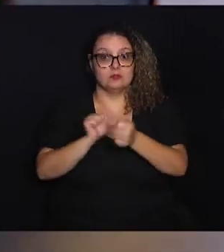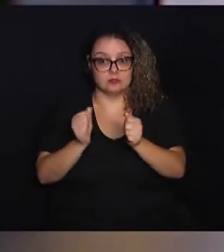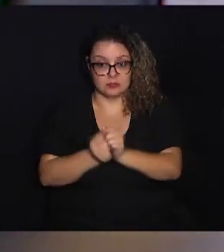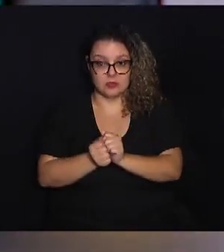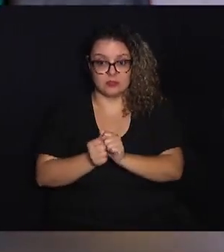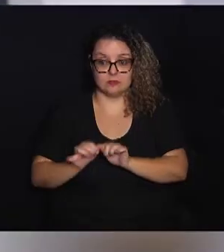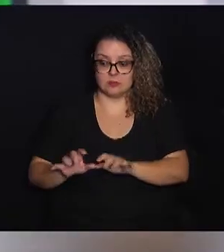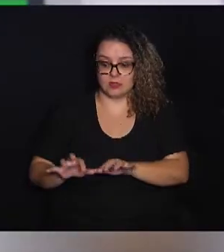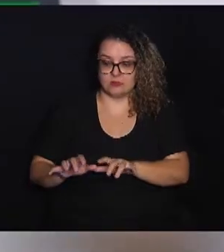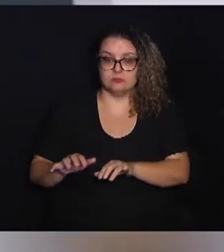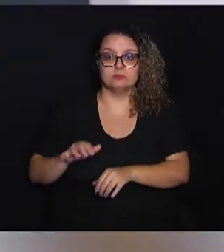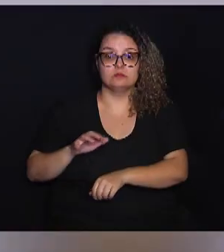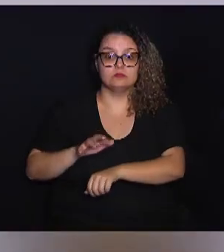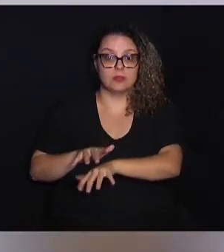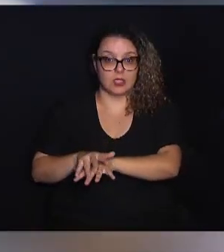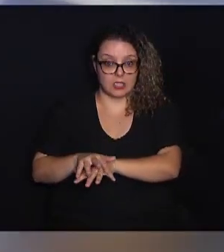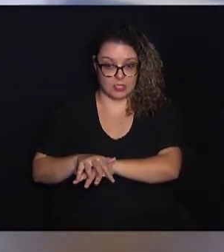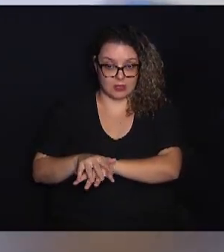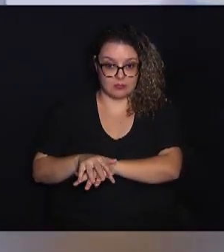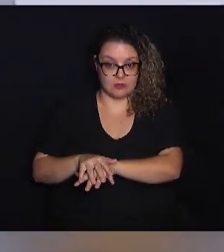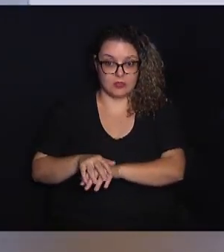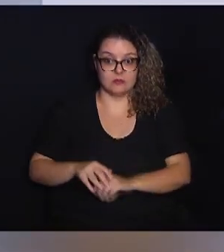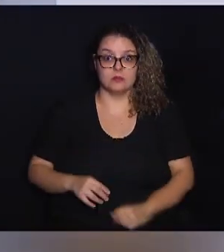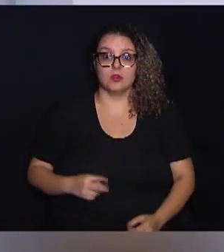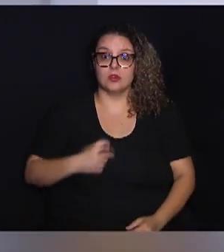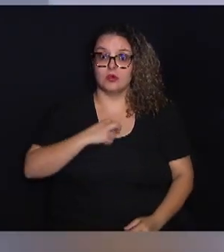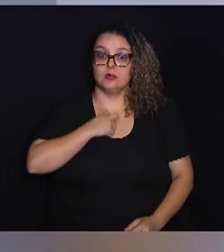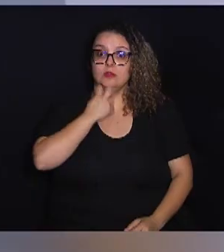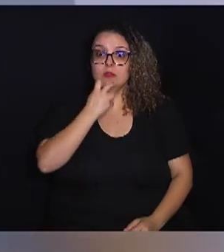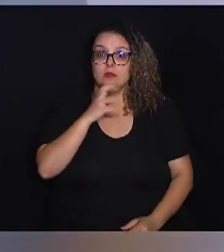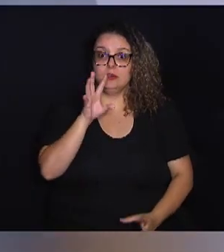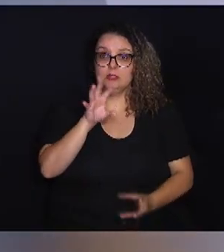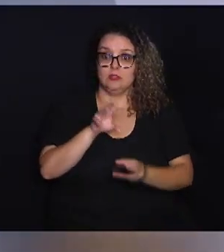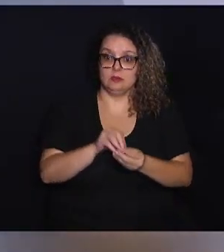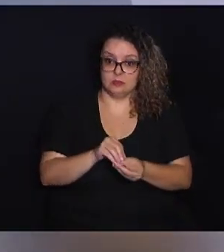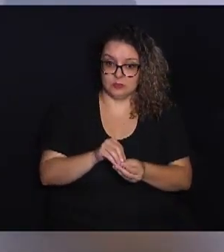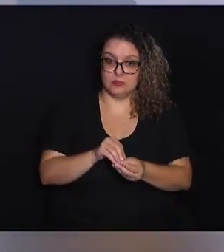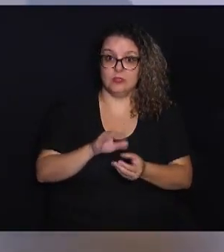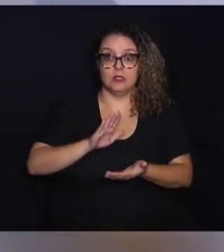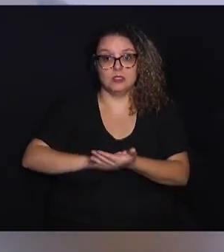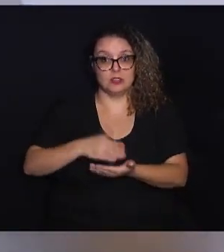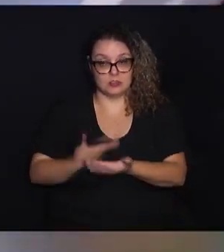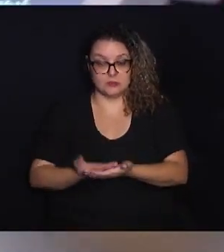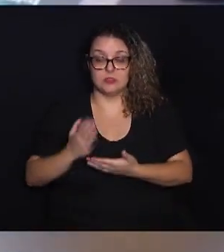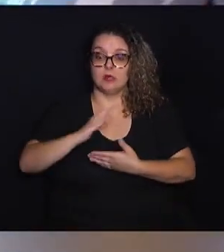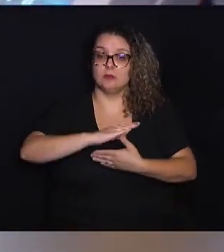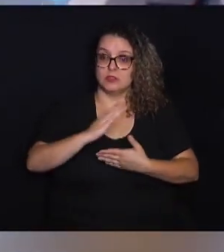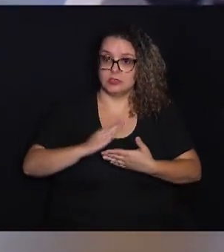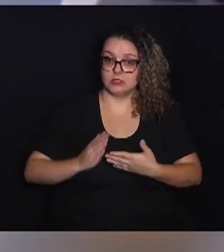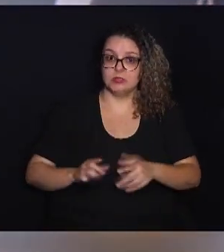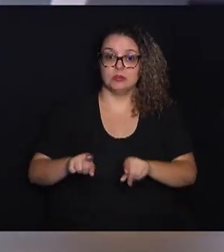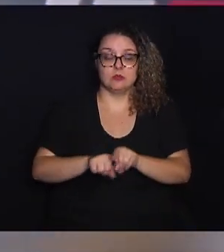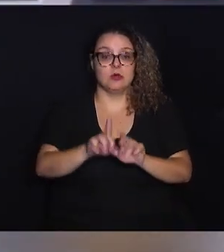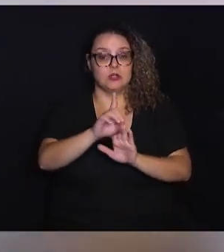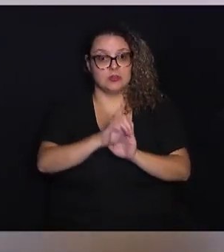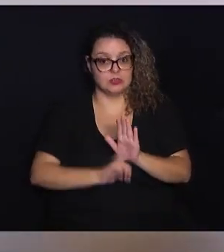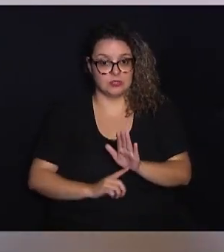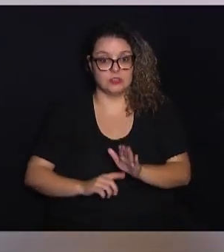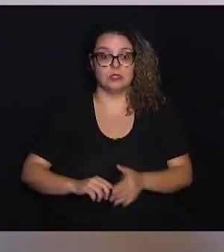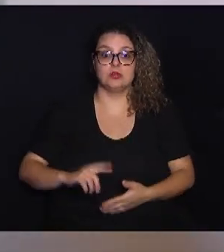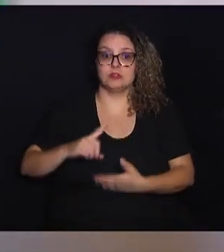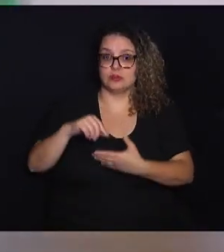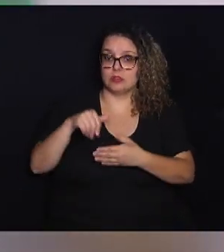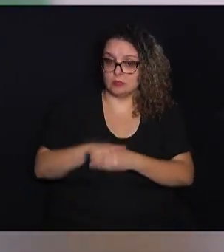teclas em braille, recurso de áudio com voz sintetizada e intérprete de Libras, também é direito dos eleitores com